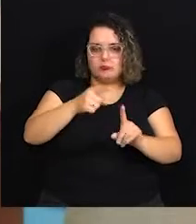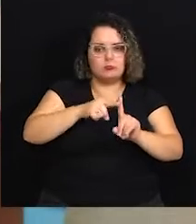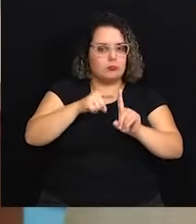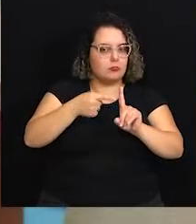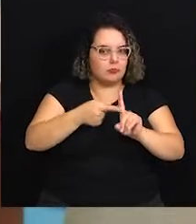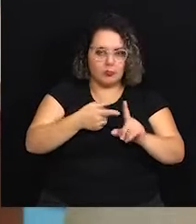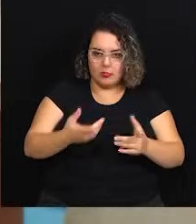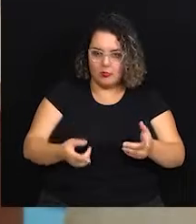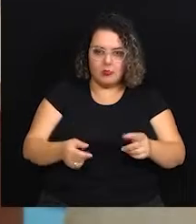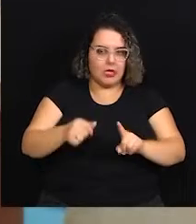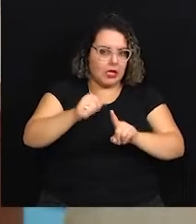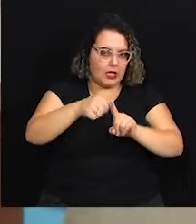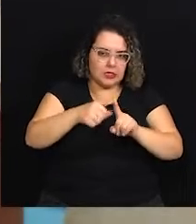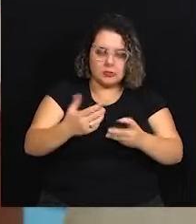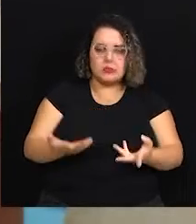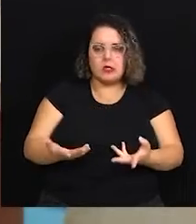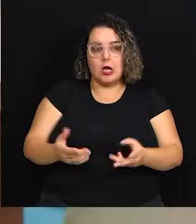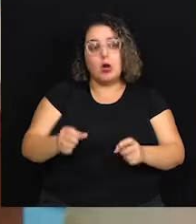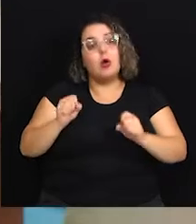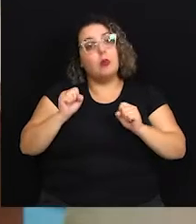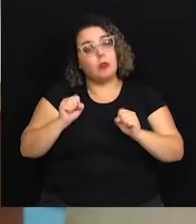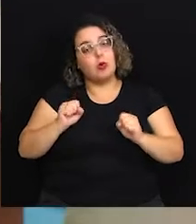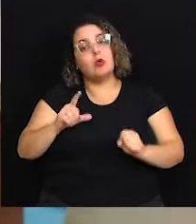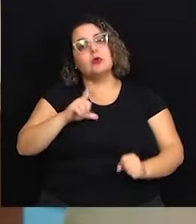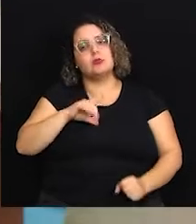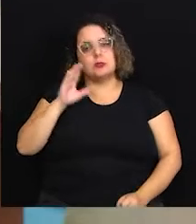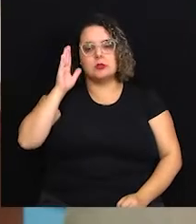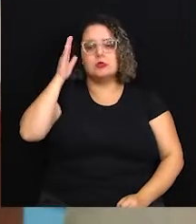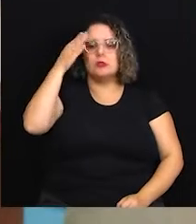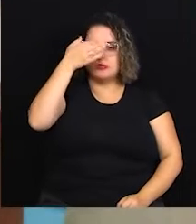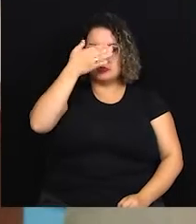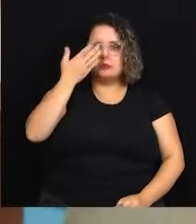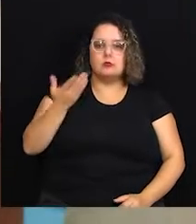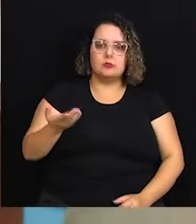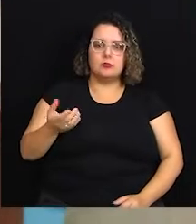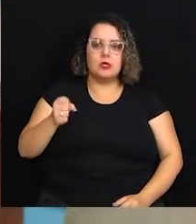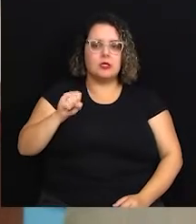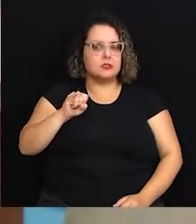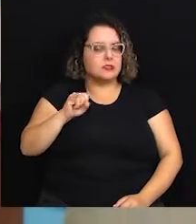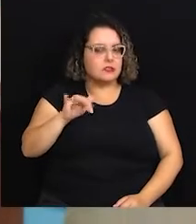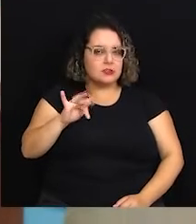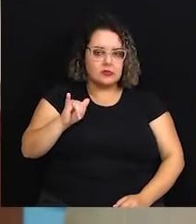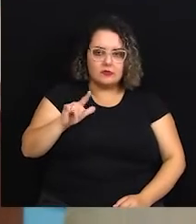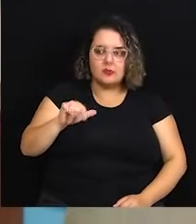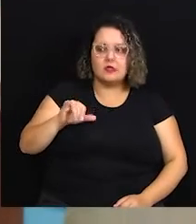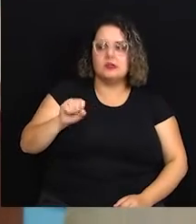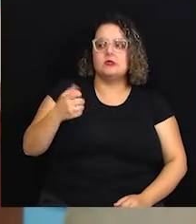muito provável que venha uma criança com surdo-cegueira. A sífilis,